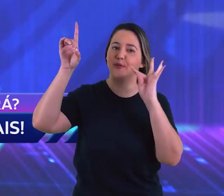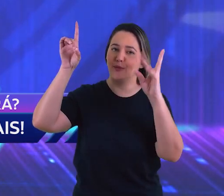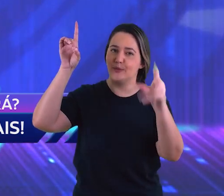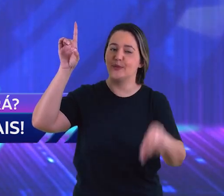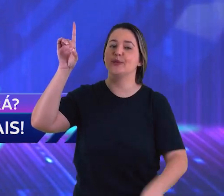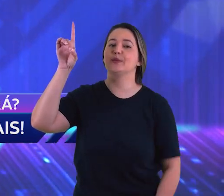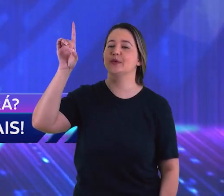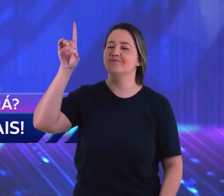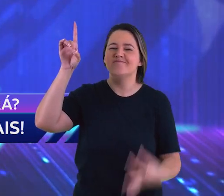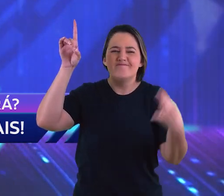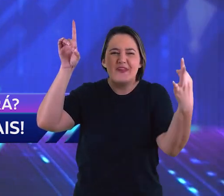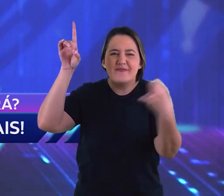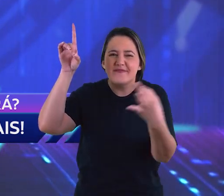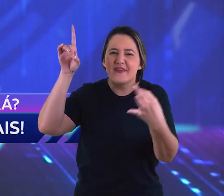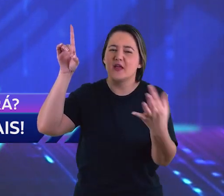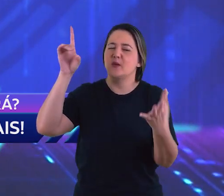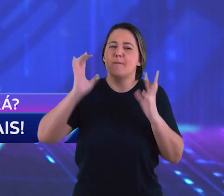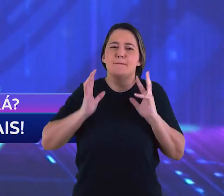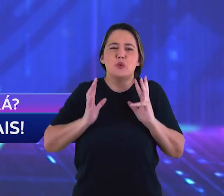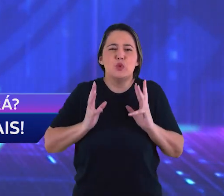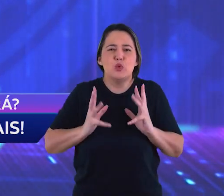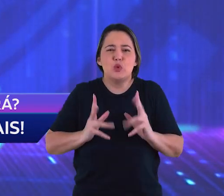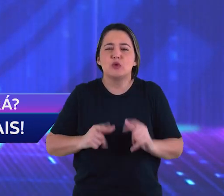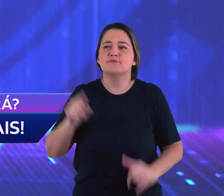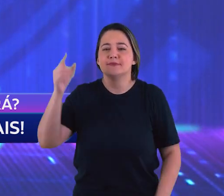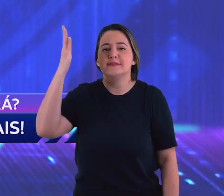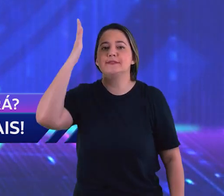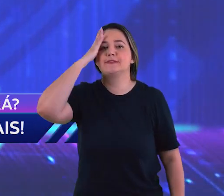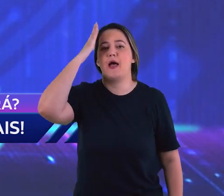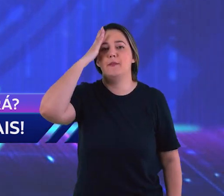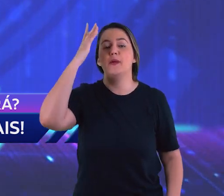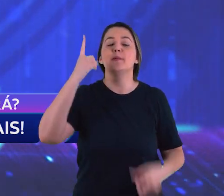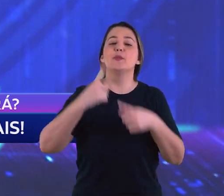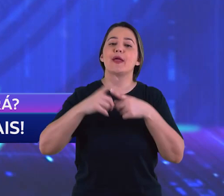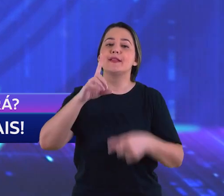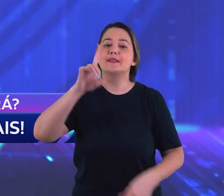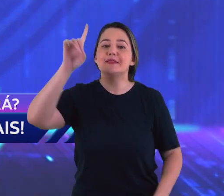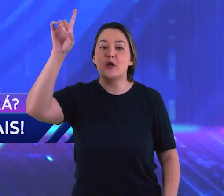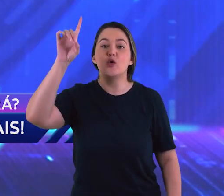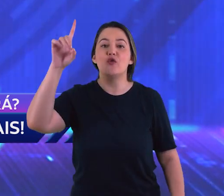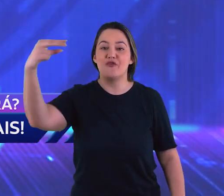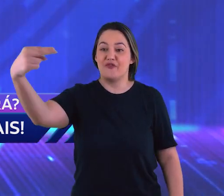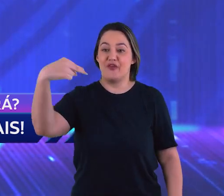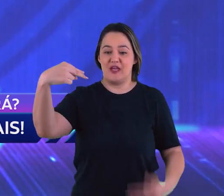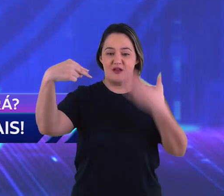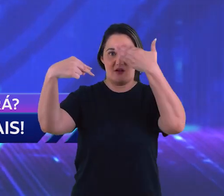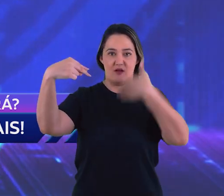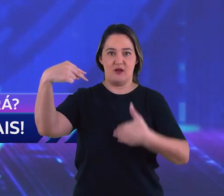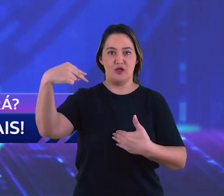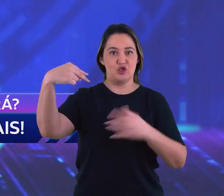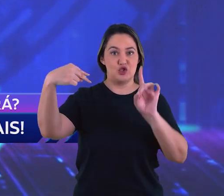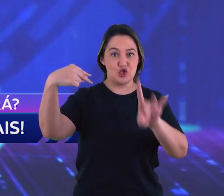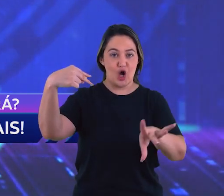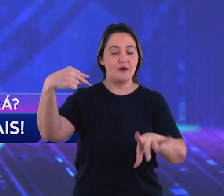não falha. O julgamento divino, ele é preciso, ele vai ao ponto, porque Deus não vê apenas